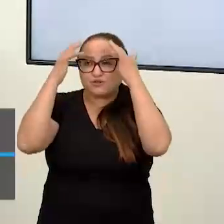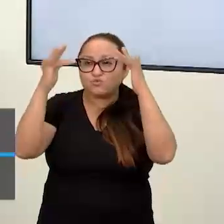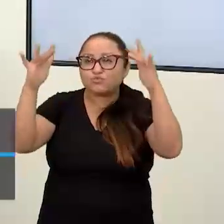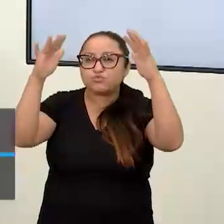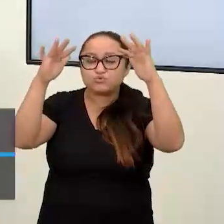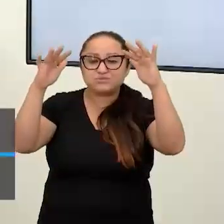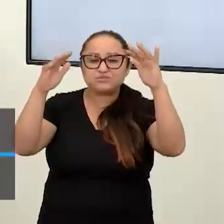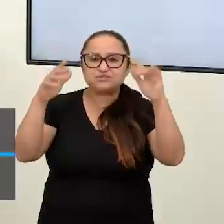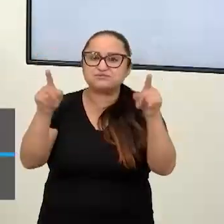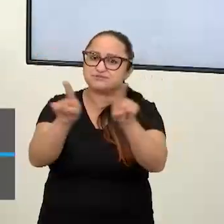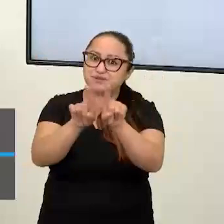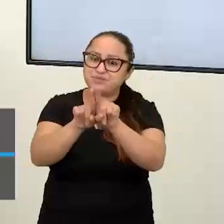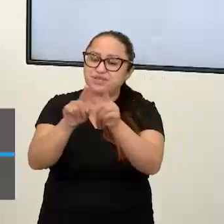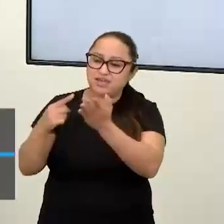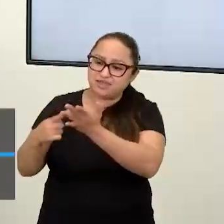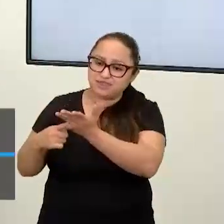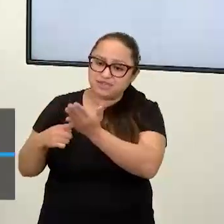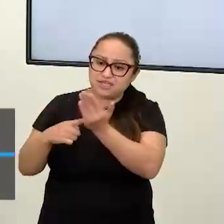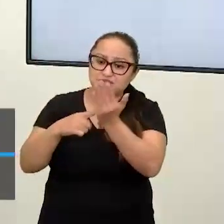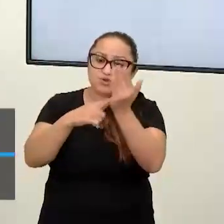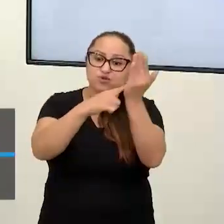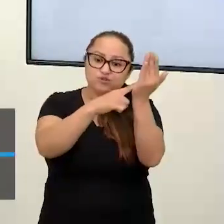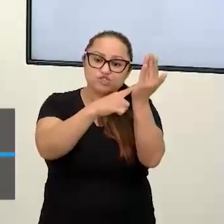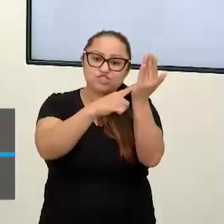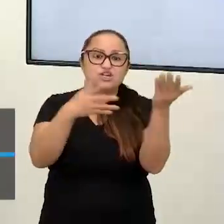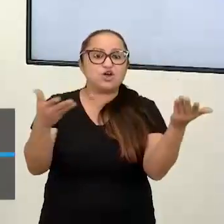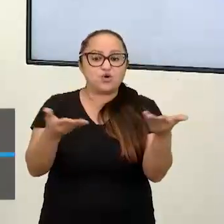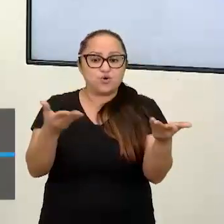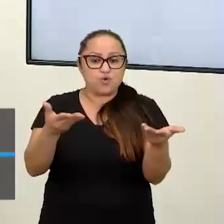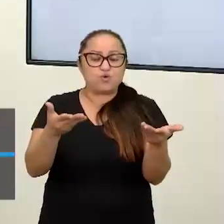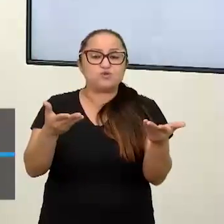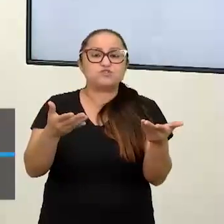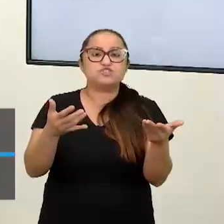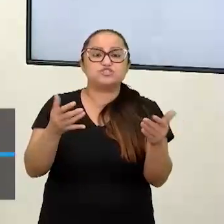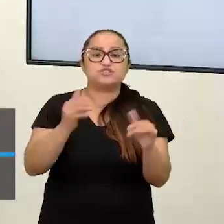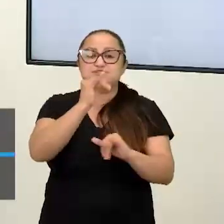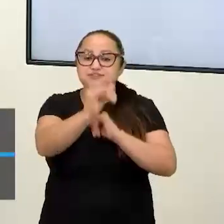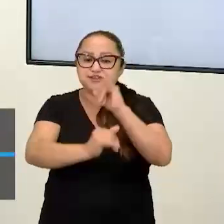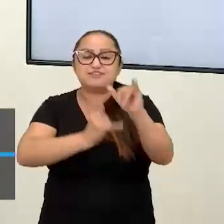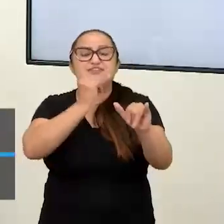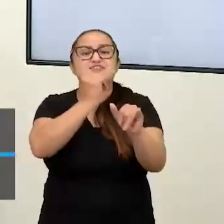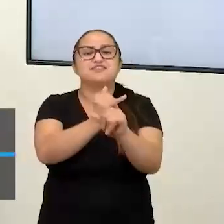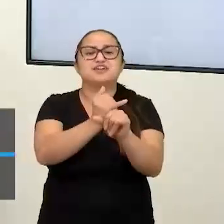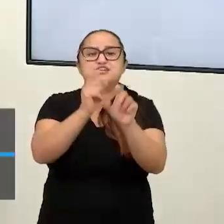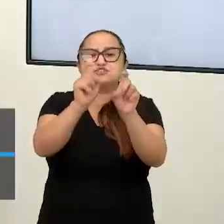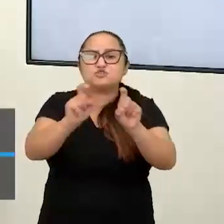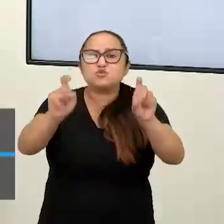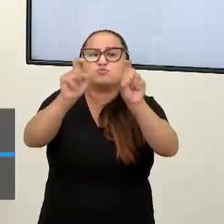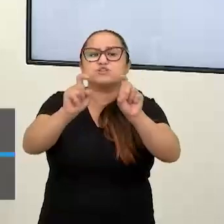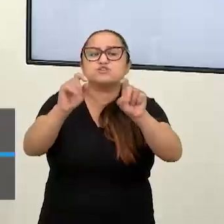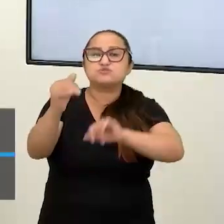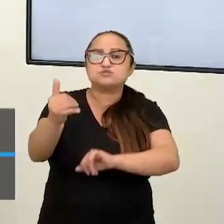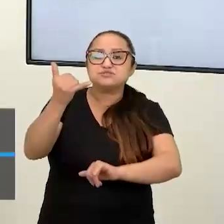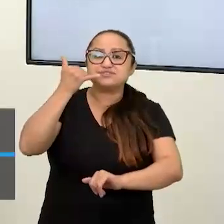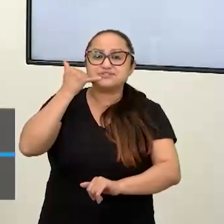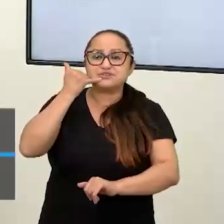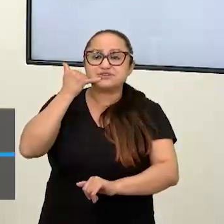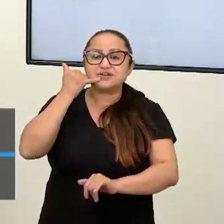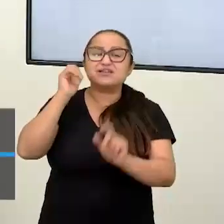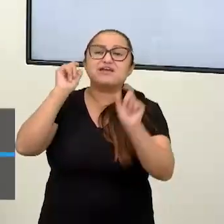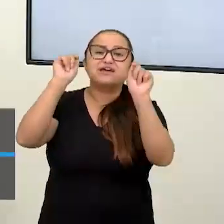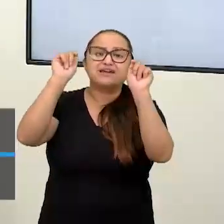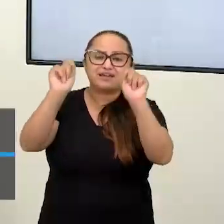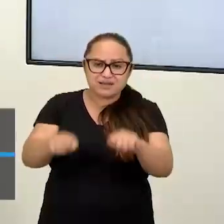da tecnologia, né, dessa tecnologia da internet, dos computadores, dos celulares, permite